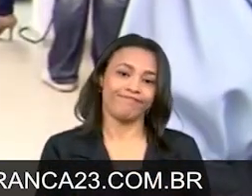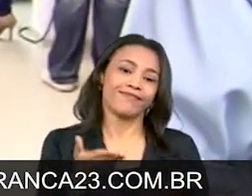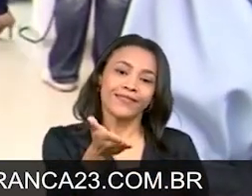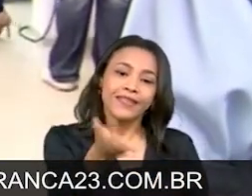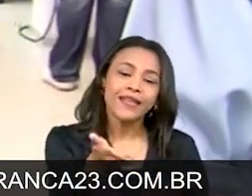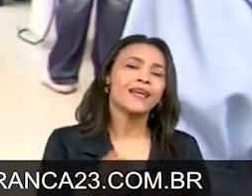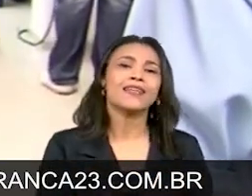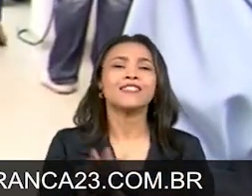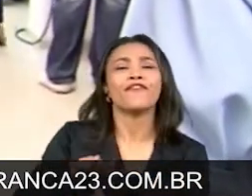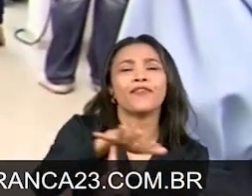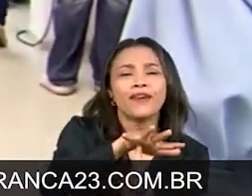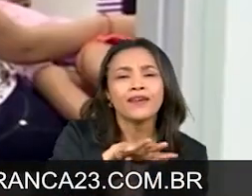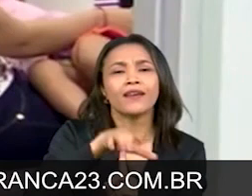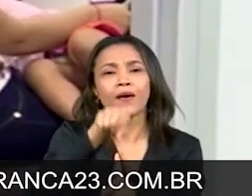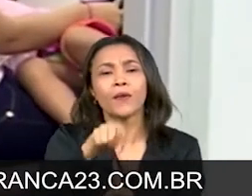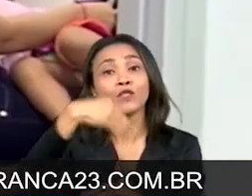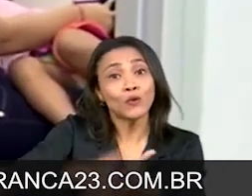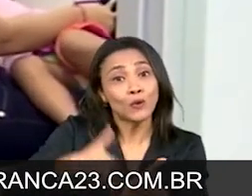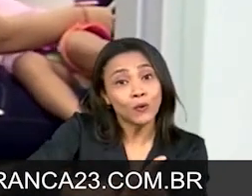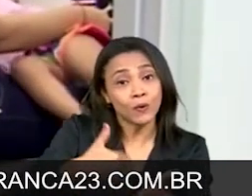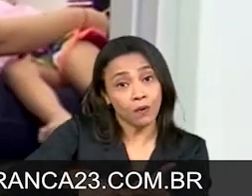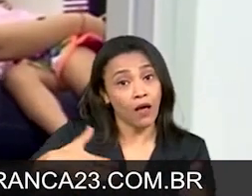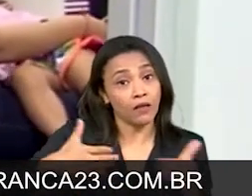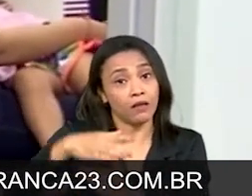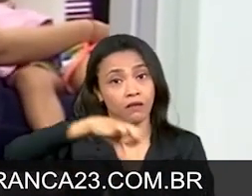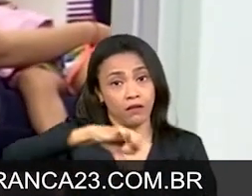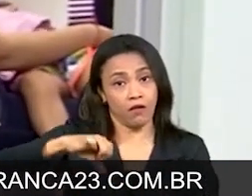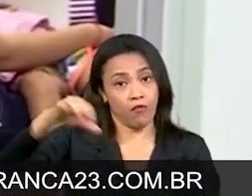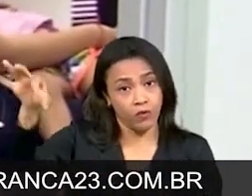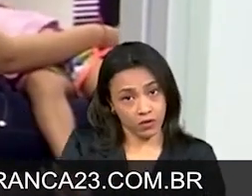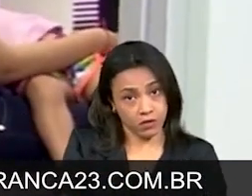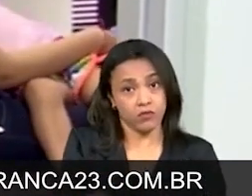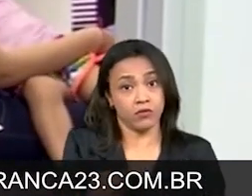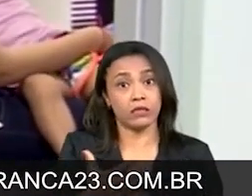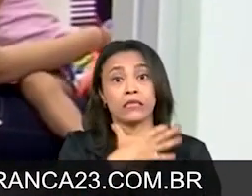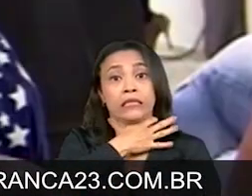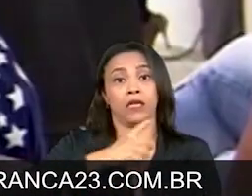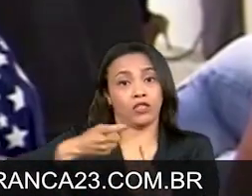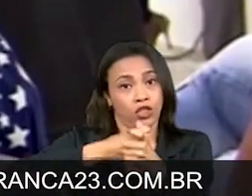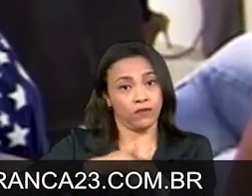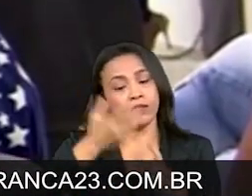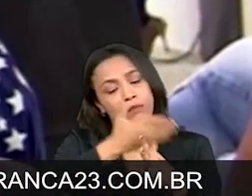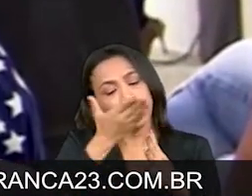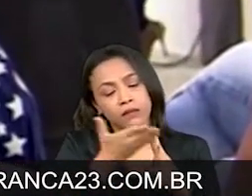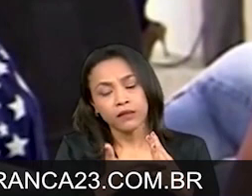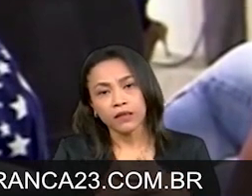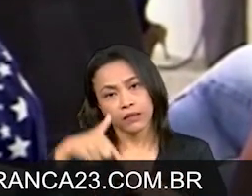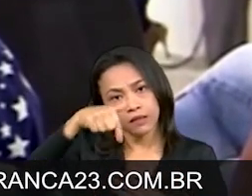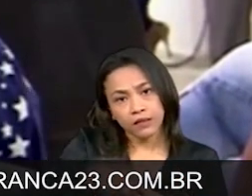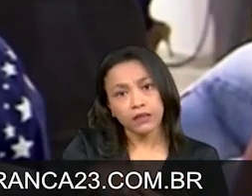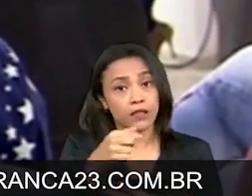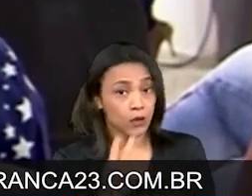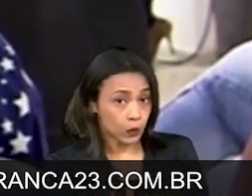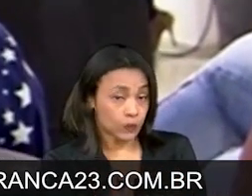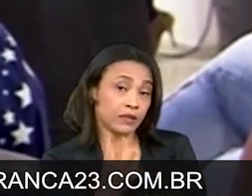Limpa Nome oferece descontos de até 99% da dívida em alguns casos e parcelamentos em até 72 vezes.